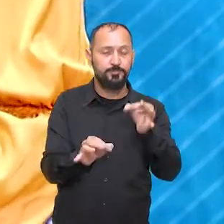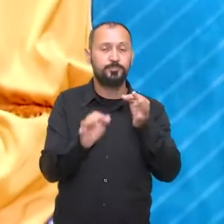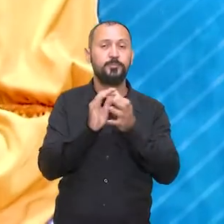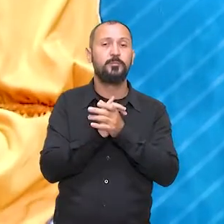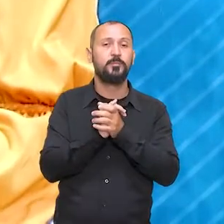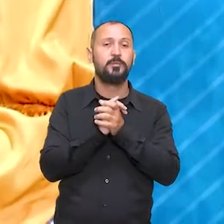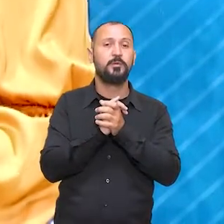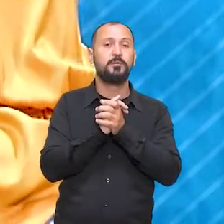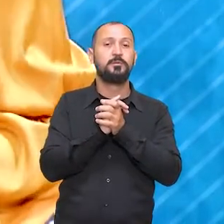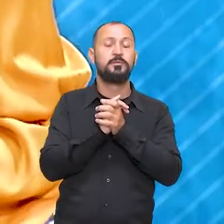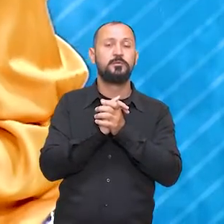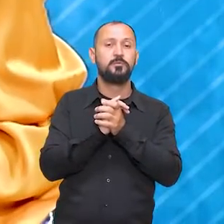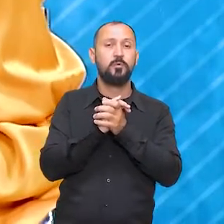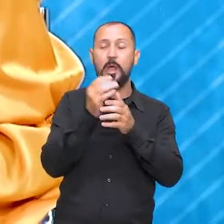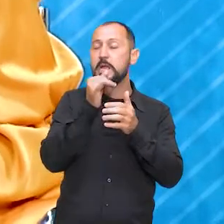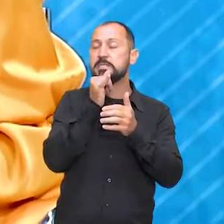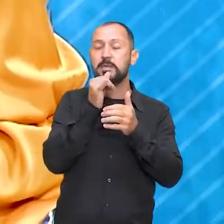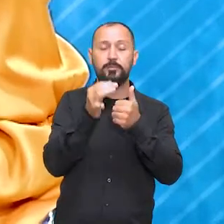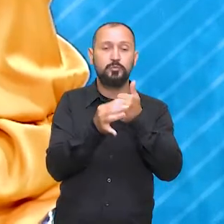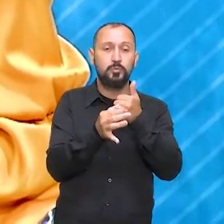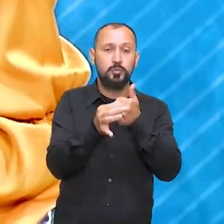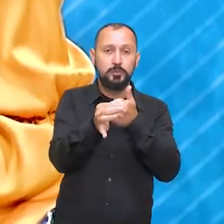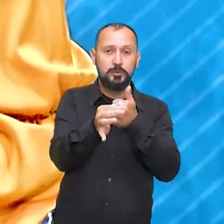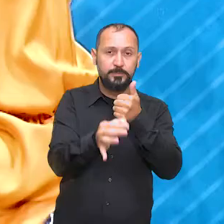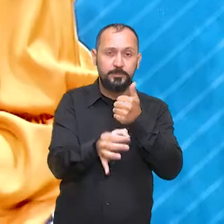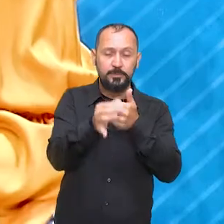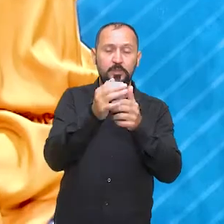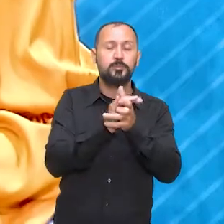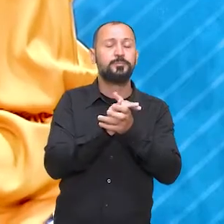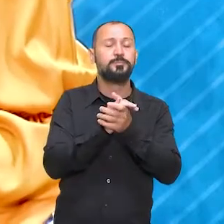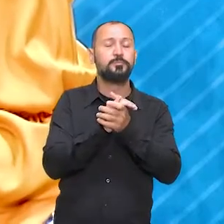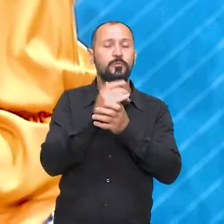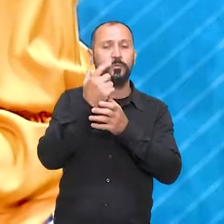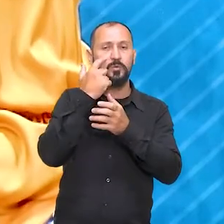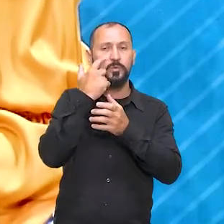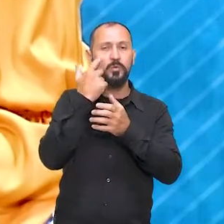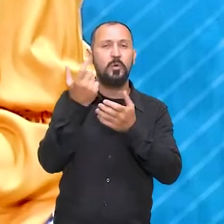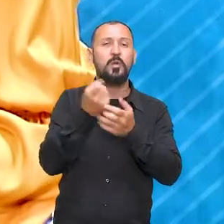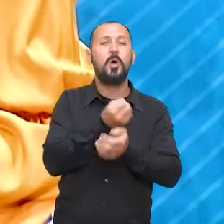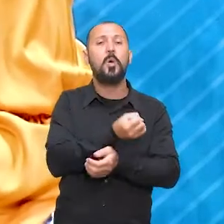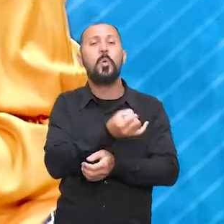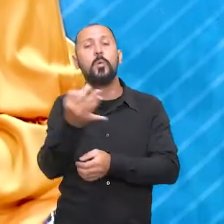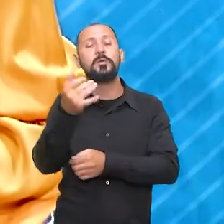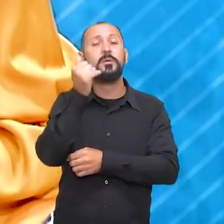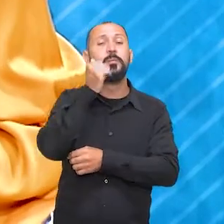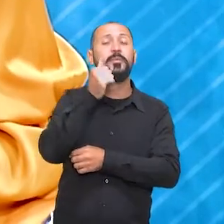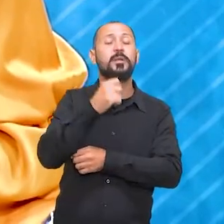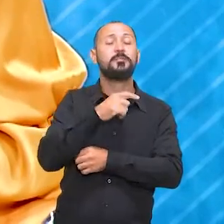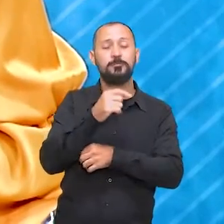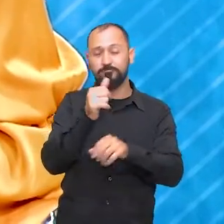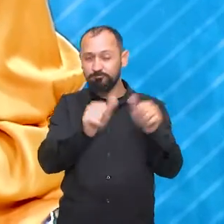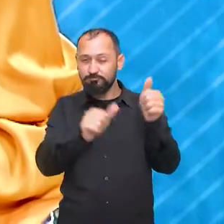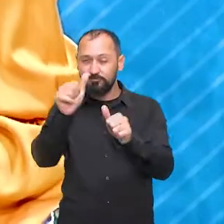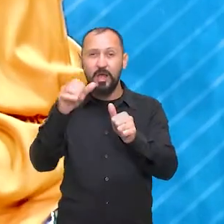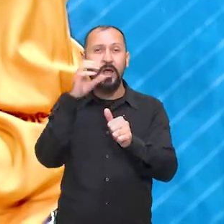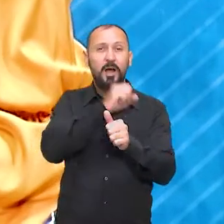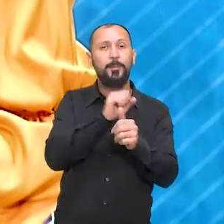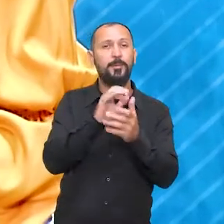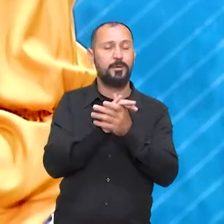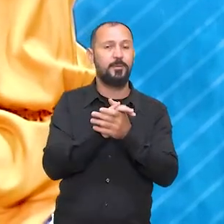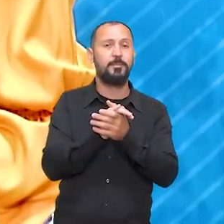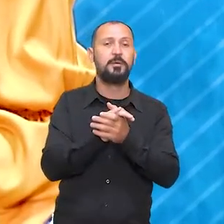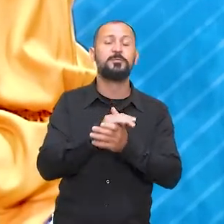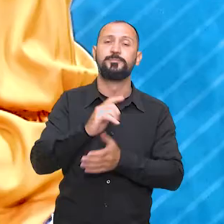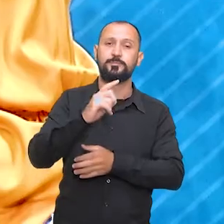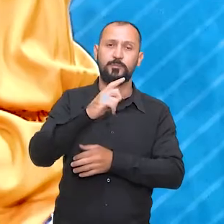né? Nos nossos tribunais, por exemplo, quando você olha numa galeria, você conta no dedo quantas mulheres tem.